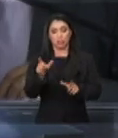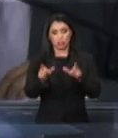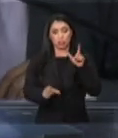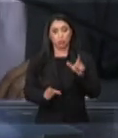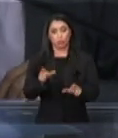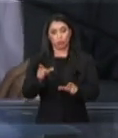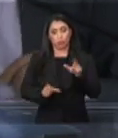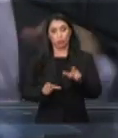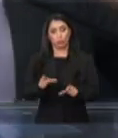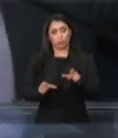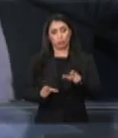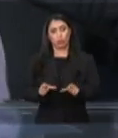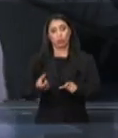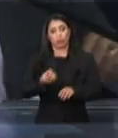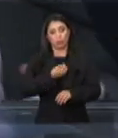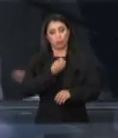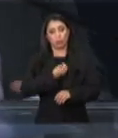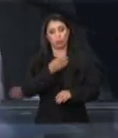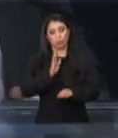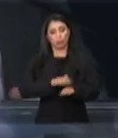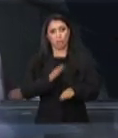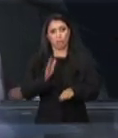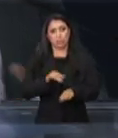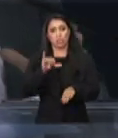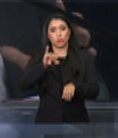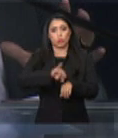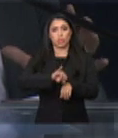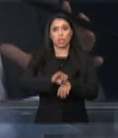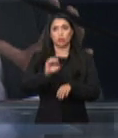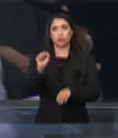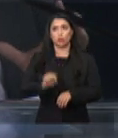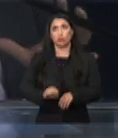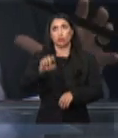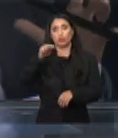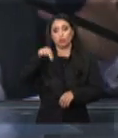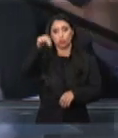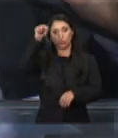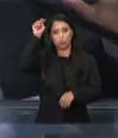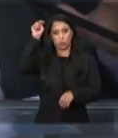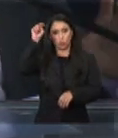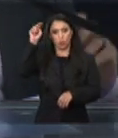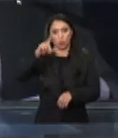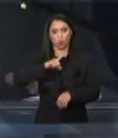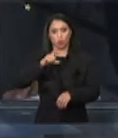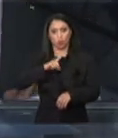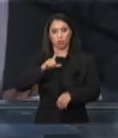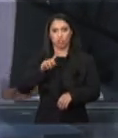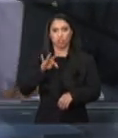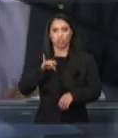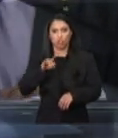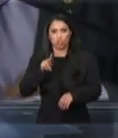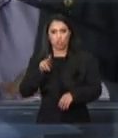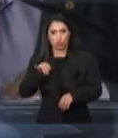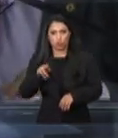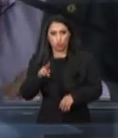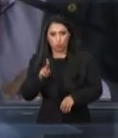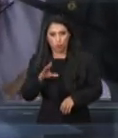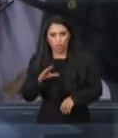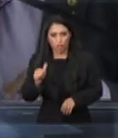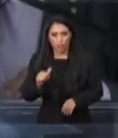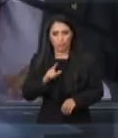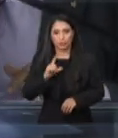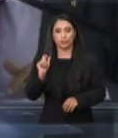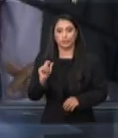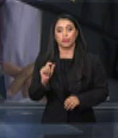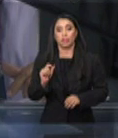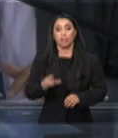o centro da cidade a zona sul da cidade a região da zona norte notadamente a região do bairro da Tijuca e os abrigamentos